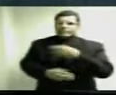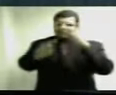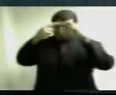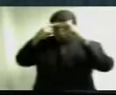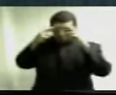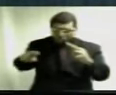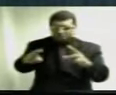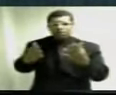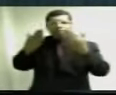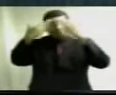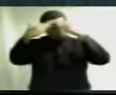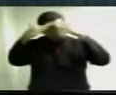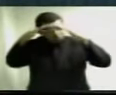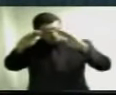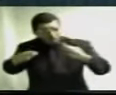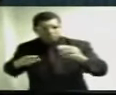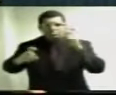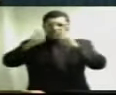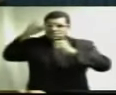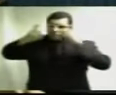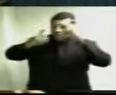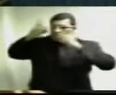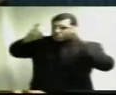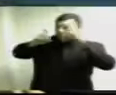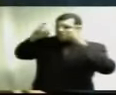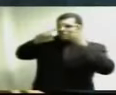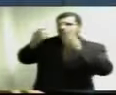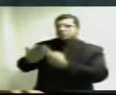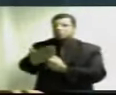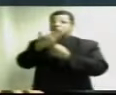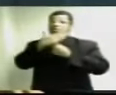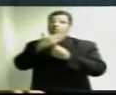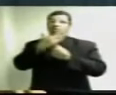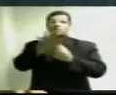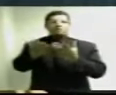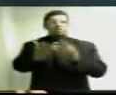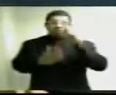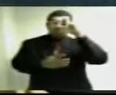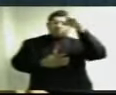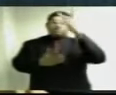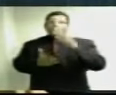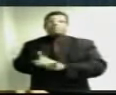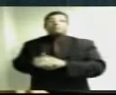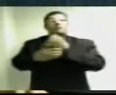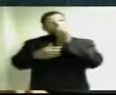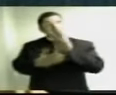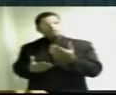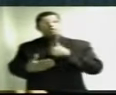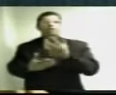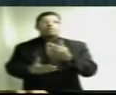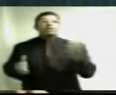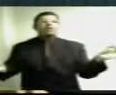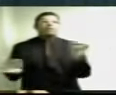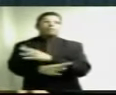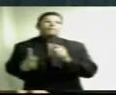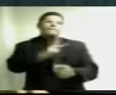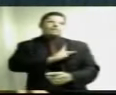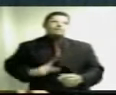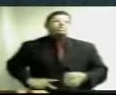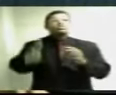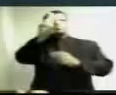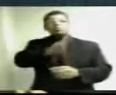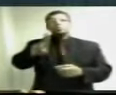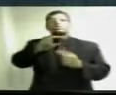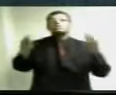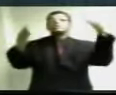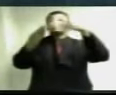sinceridade nas preocupações relacionadas à preservação do Parlamento e fortalecimento do Parlamento. Quero, por fim, senhor presidente, usando